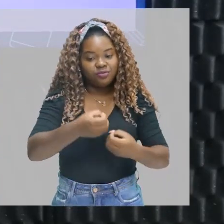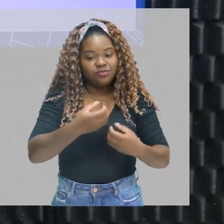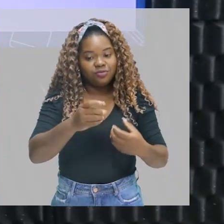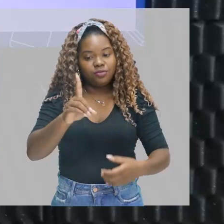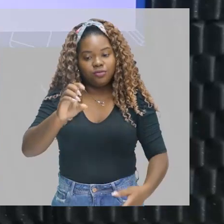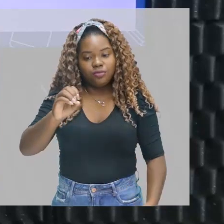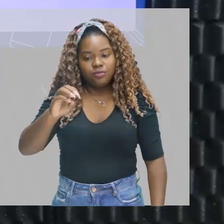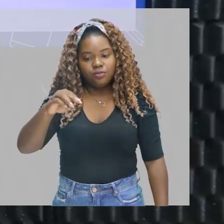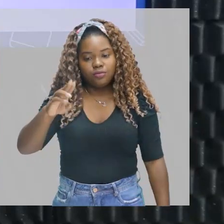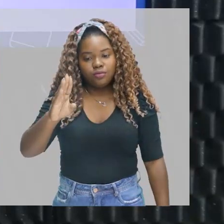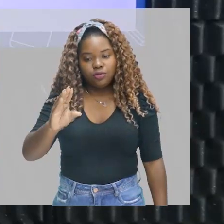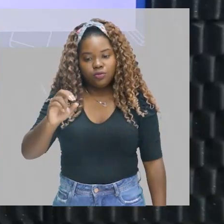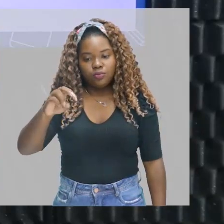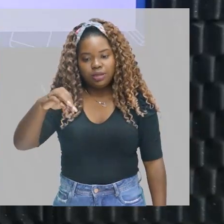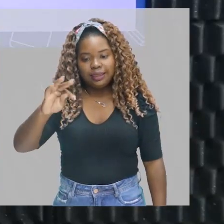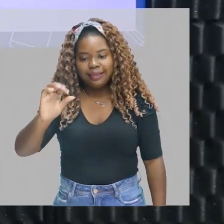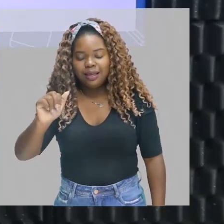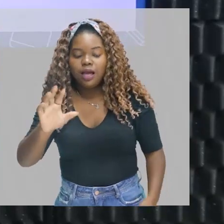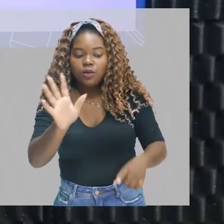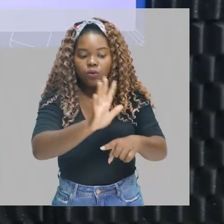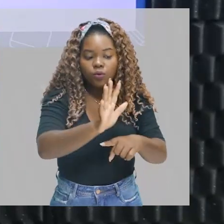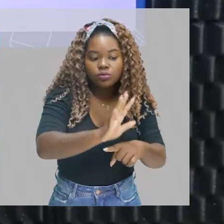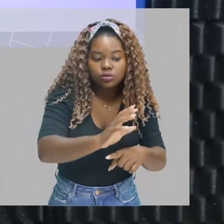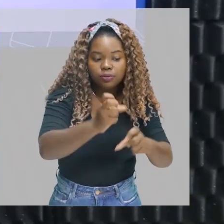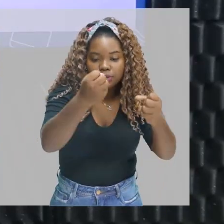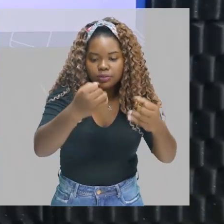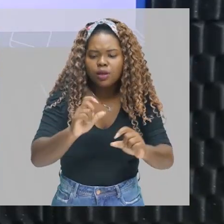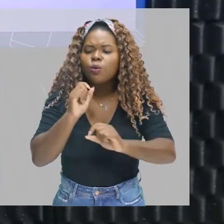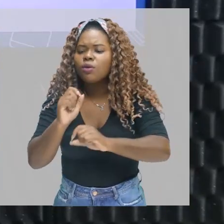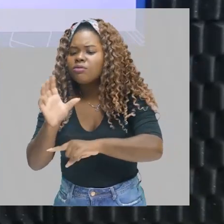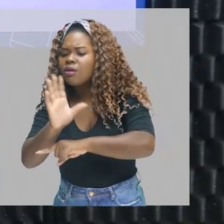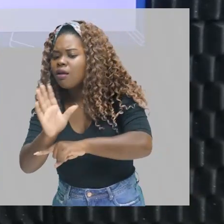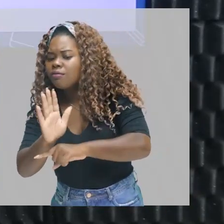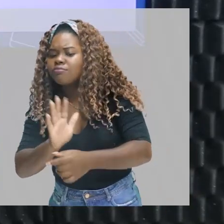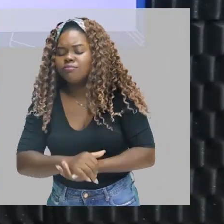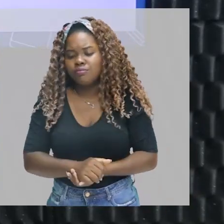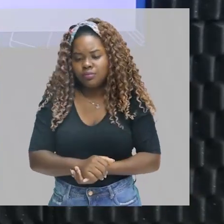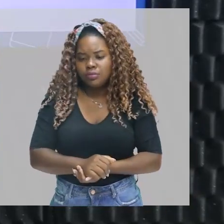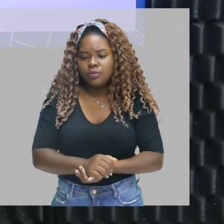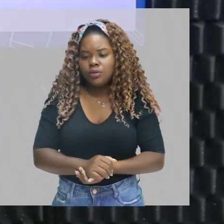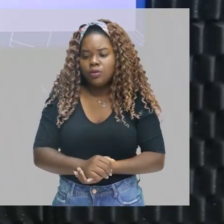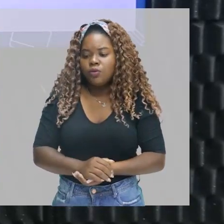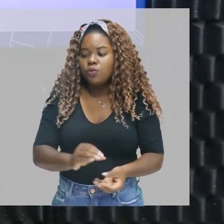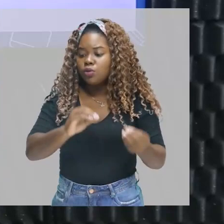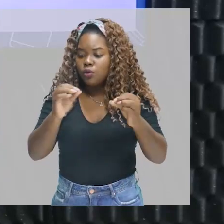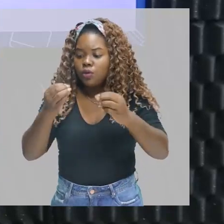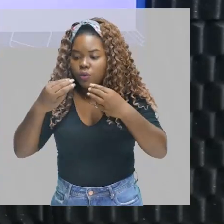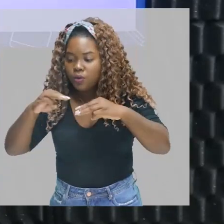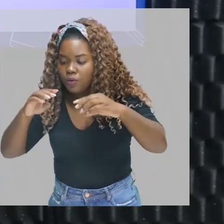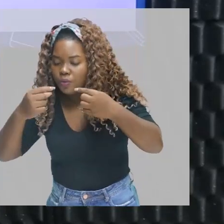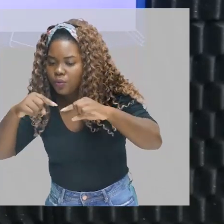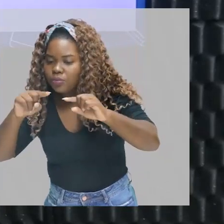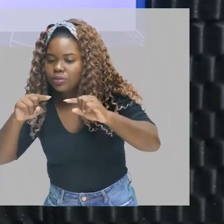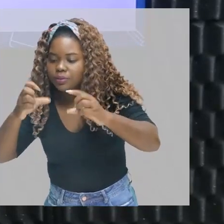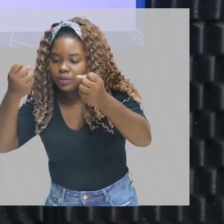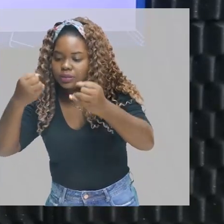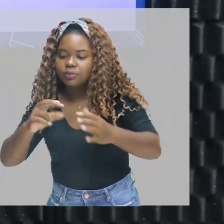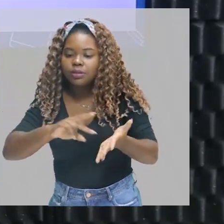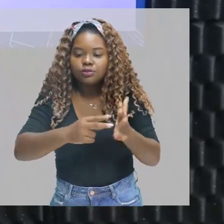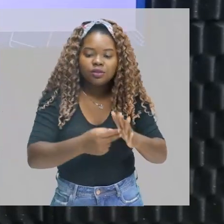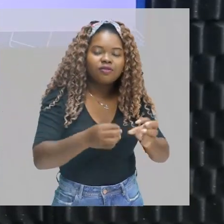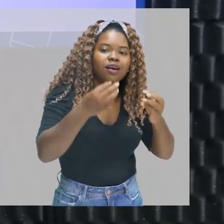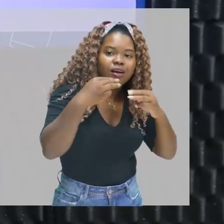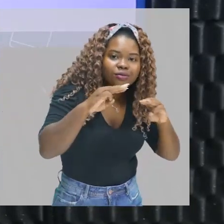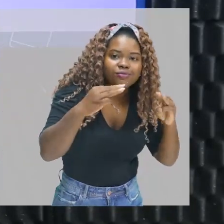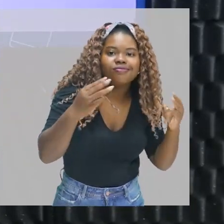para falar sobre cinema. Quando eu componho uma música para falar sobre música. Então, é o código